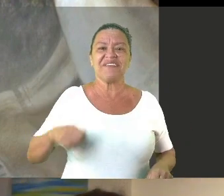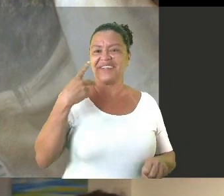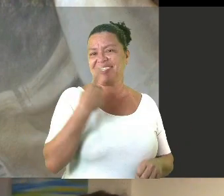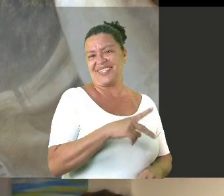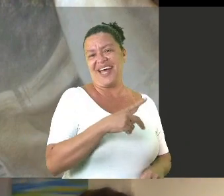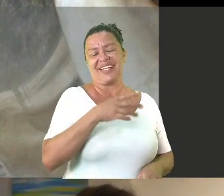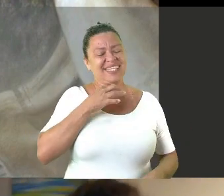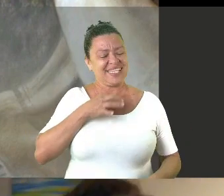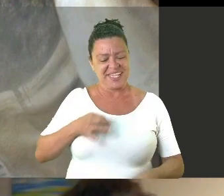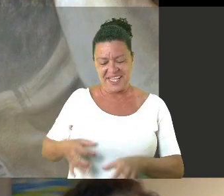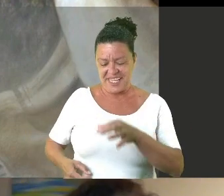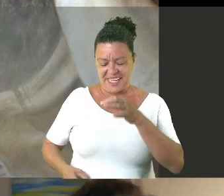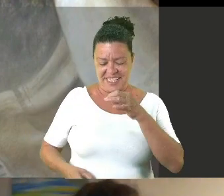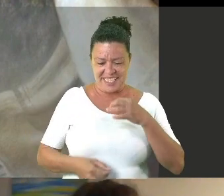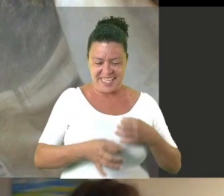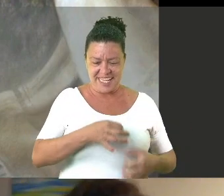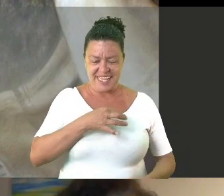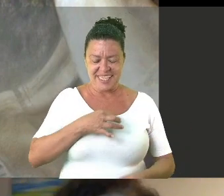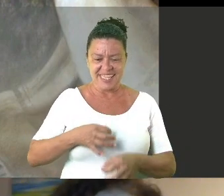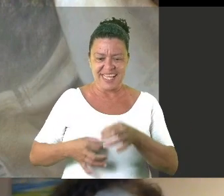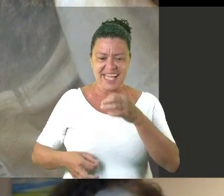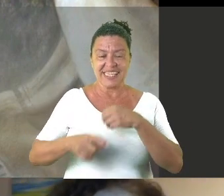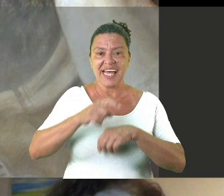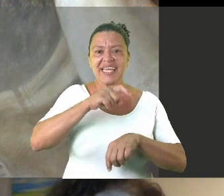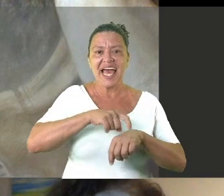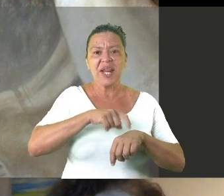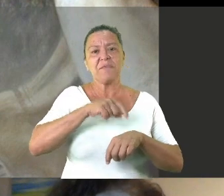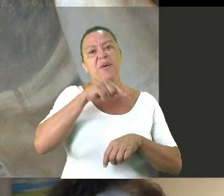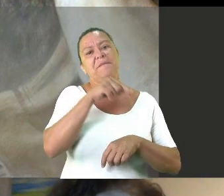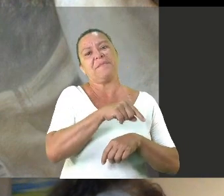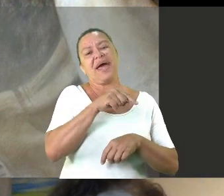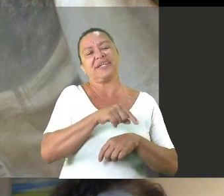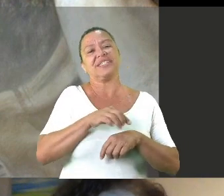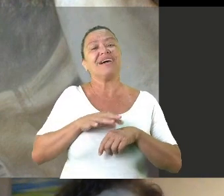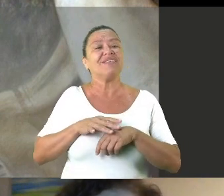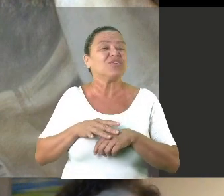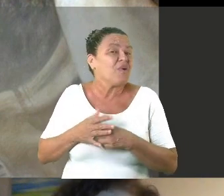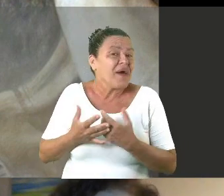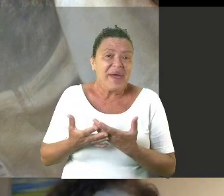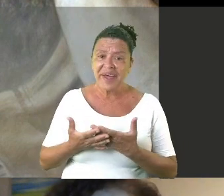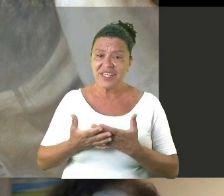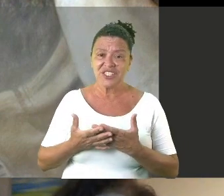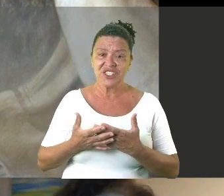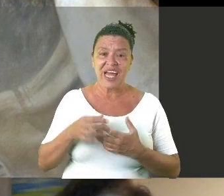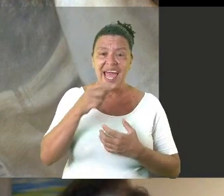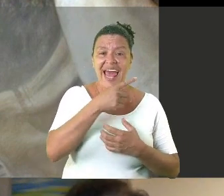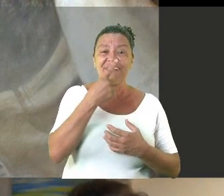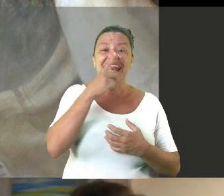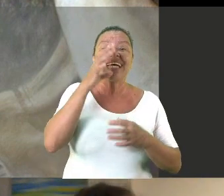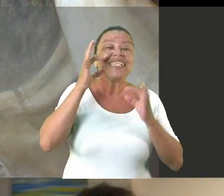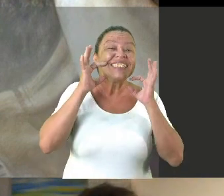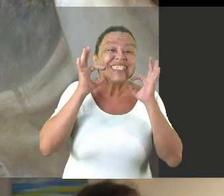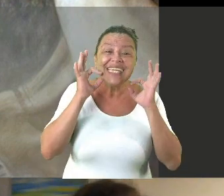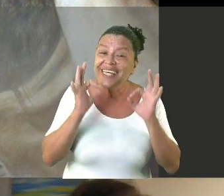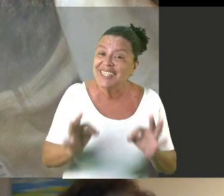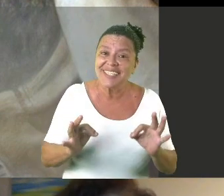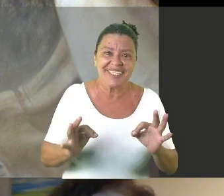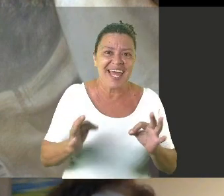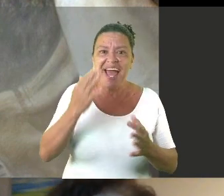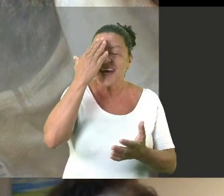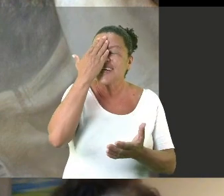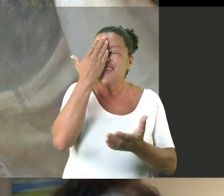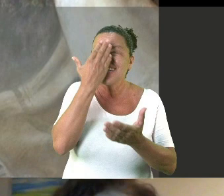formavam então tudo aquilo que naquele momento estava adoecido. Ela dizia, ela tinha em si a